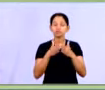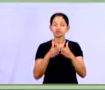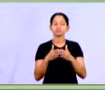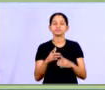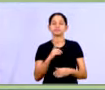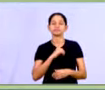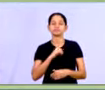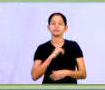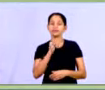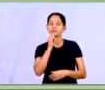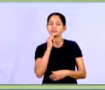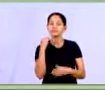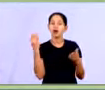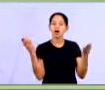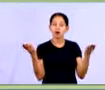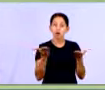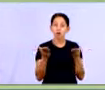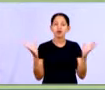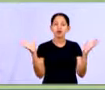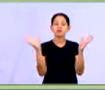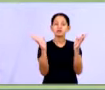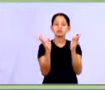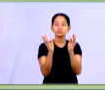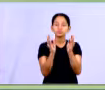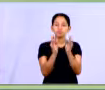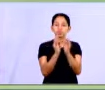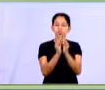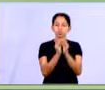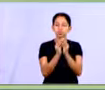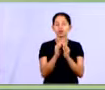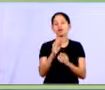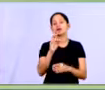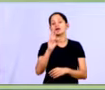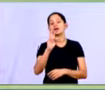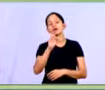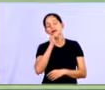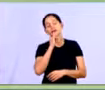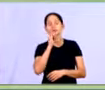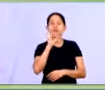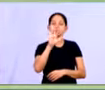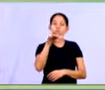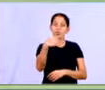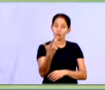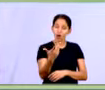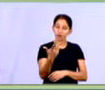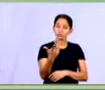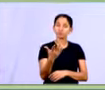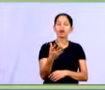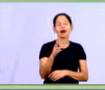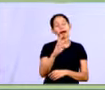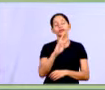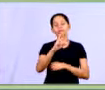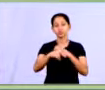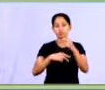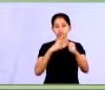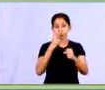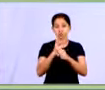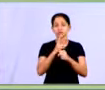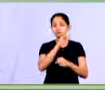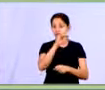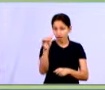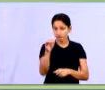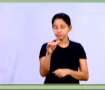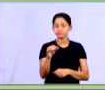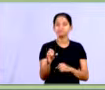aqui no nosso caso, resume-se em 2,45 anos. Mas aí, você quer comentar?